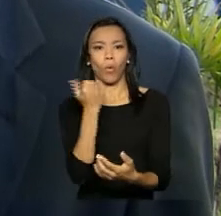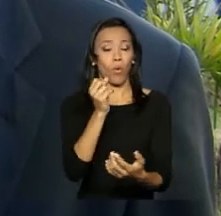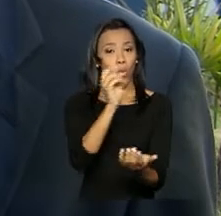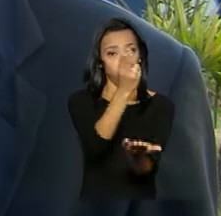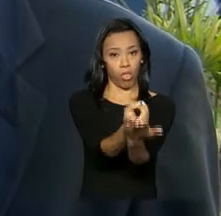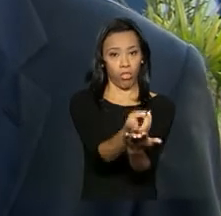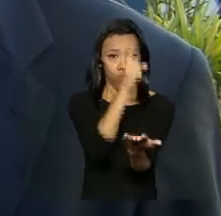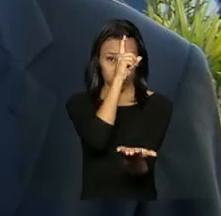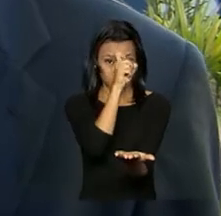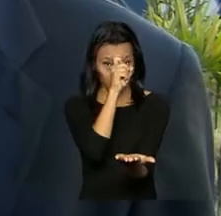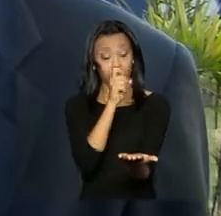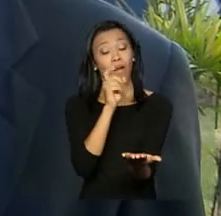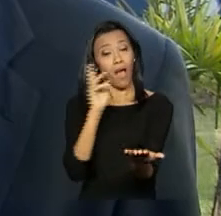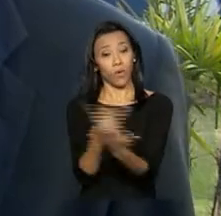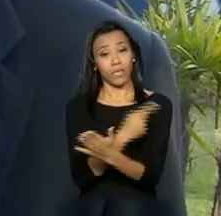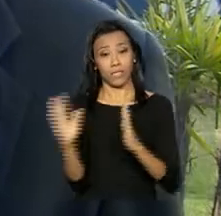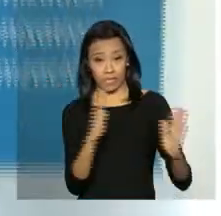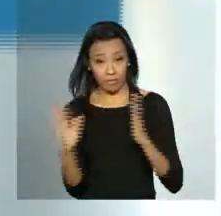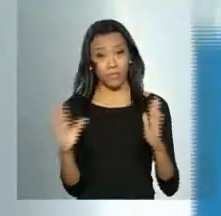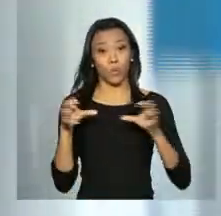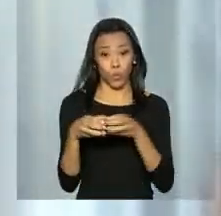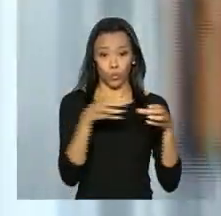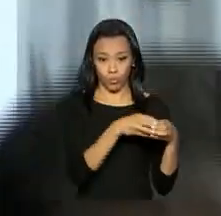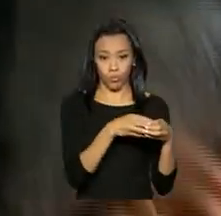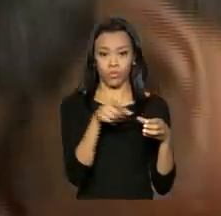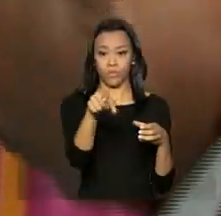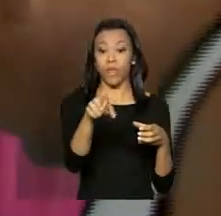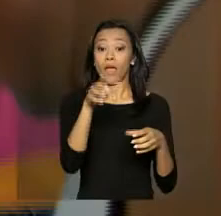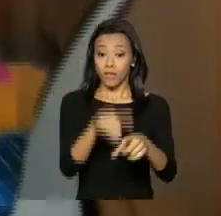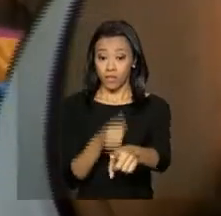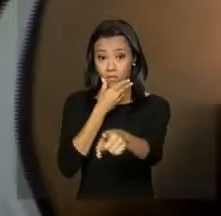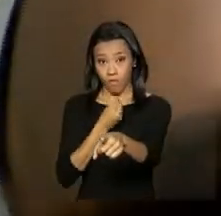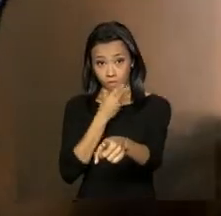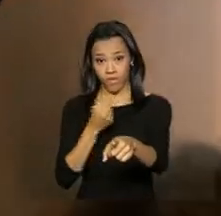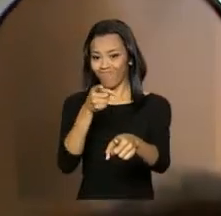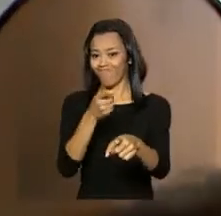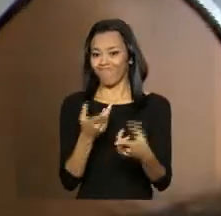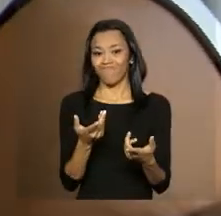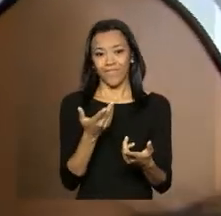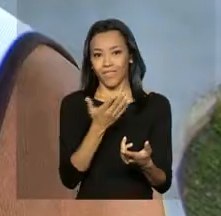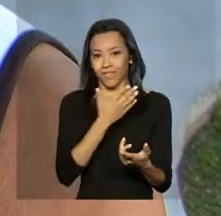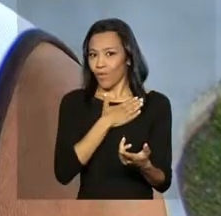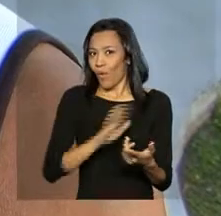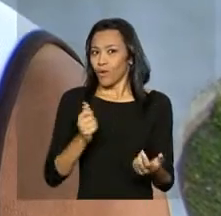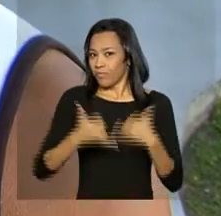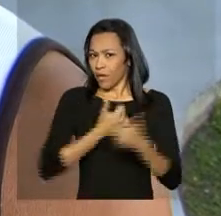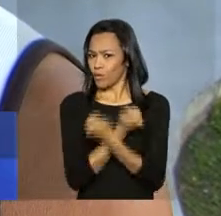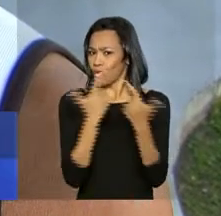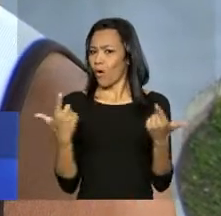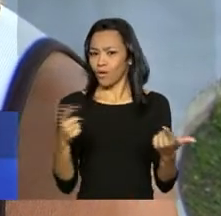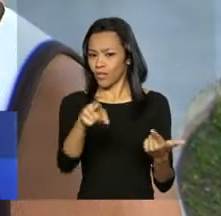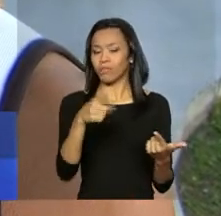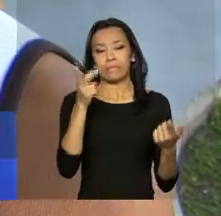hospitalares acontecem nesses grupos prioritários. Este é o caso do Itamar, que não gosta de brincar com a sorte. O cuidado tem que ser